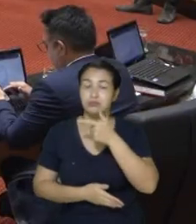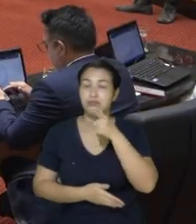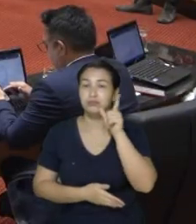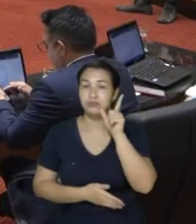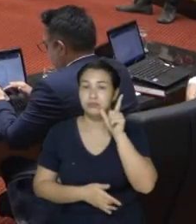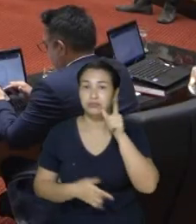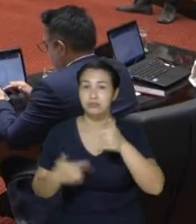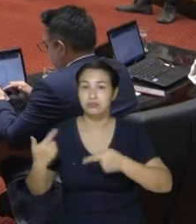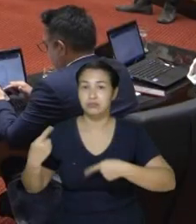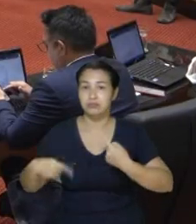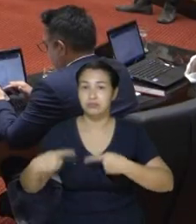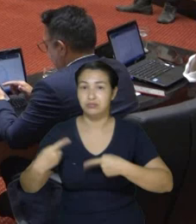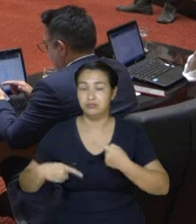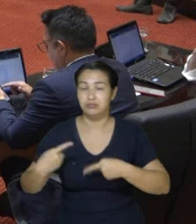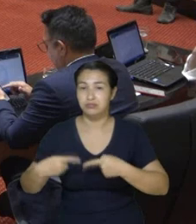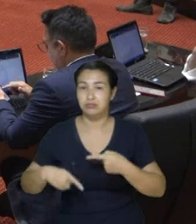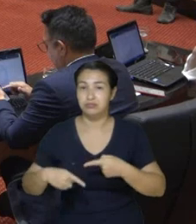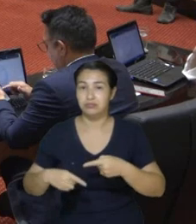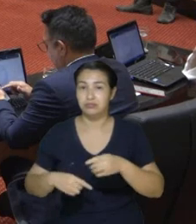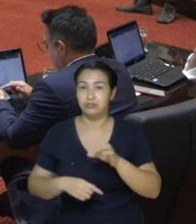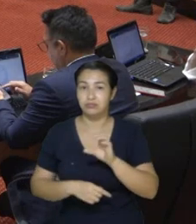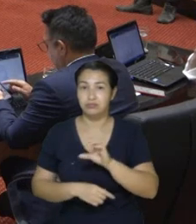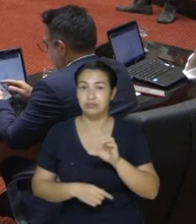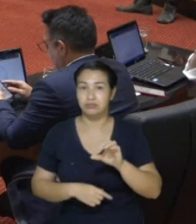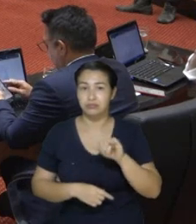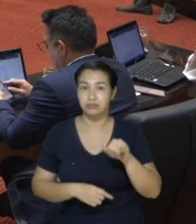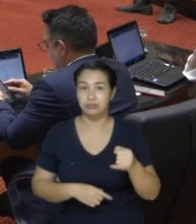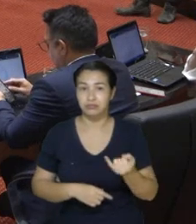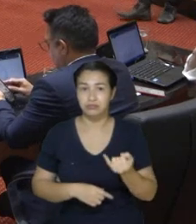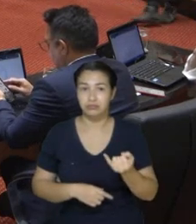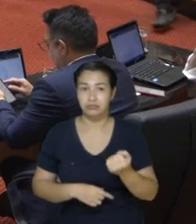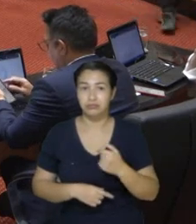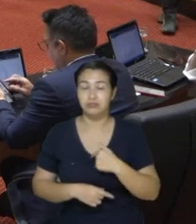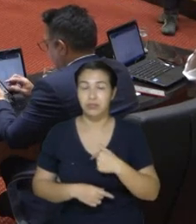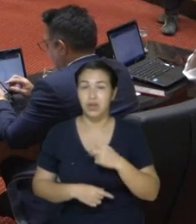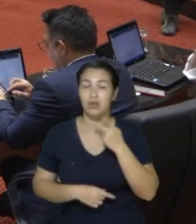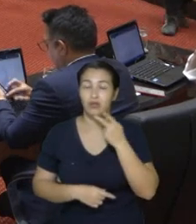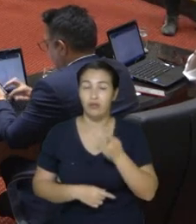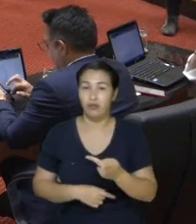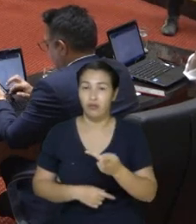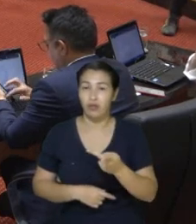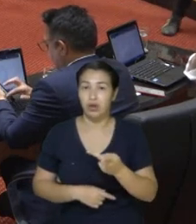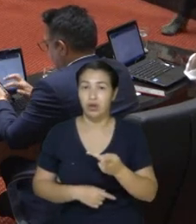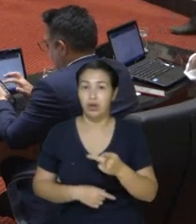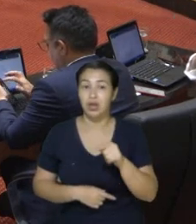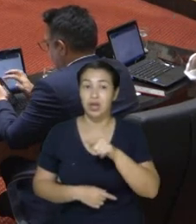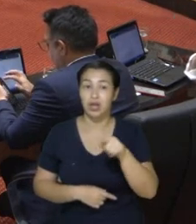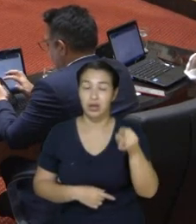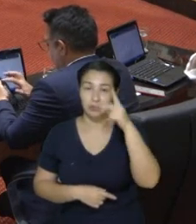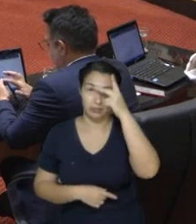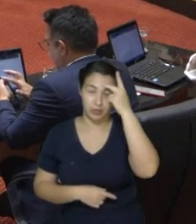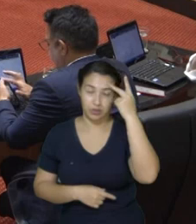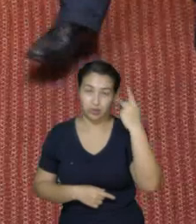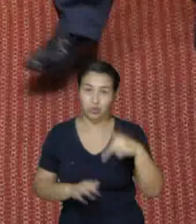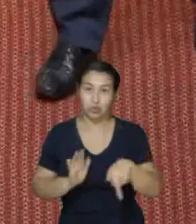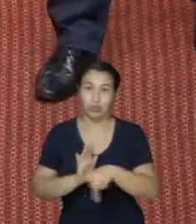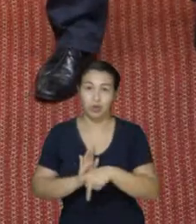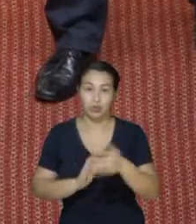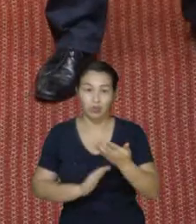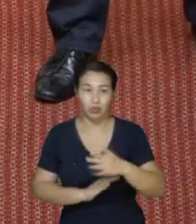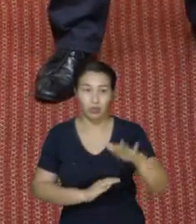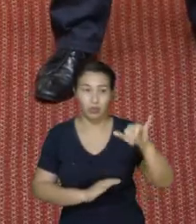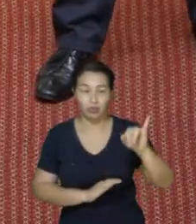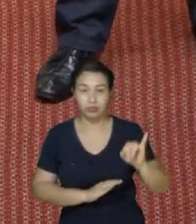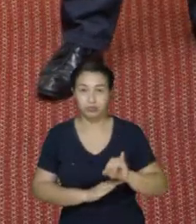discutimos isso na CCJ, deputado Gerre. Eu, inclusive, disse o seguinte, para quem é do Alto Vale do Itajaí, conhece o Alto